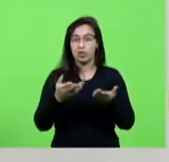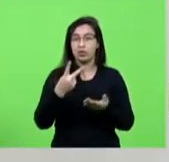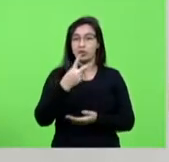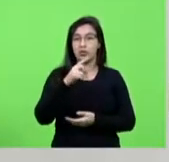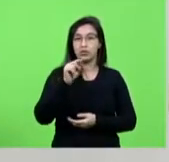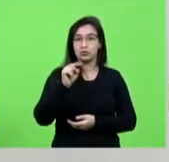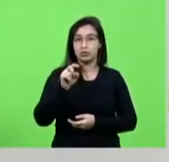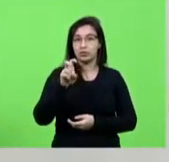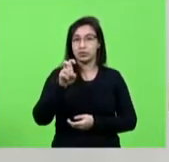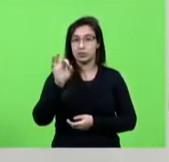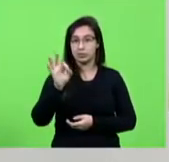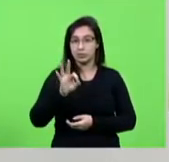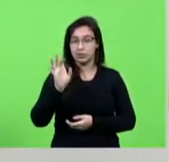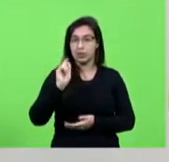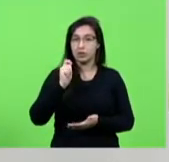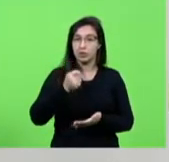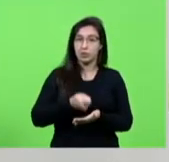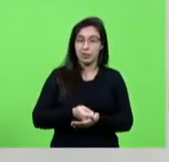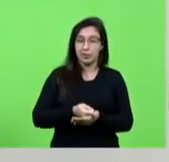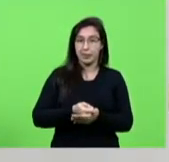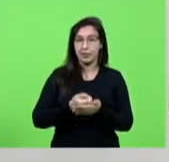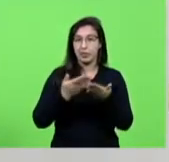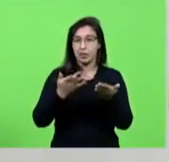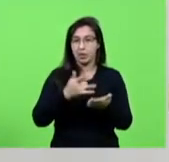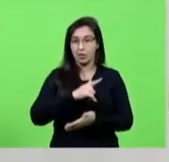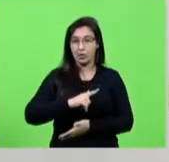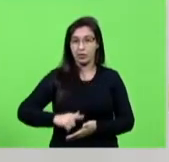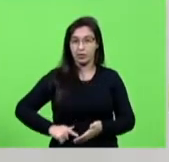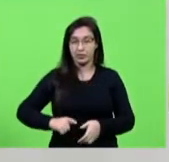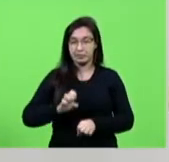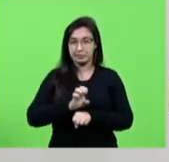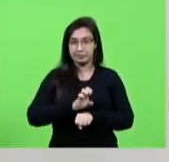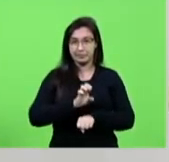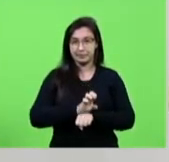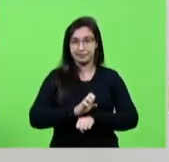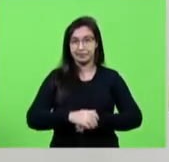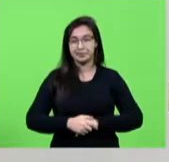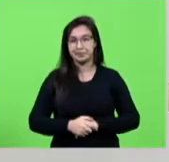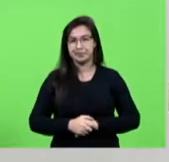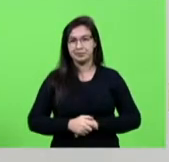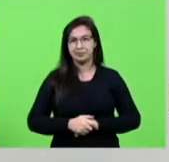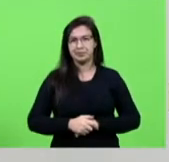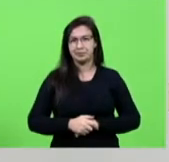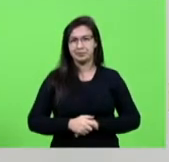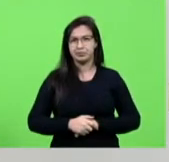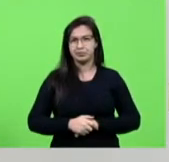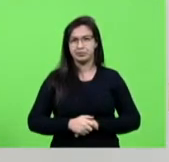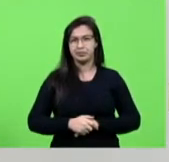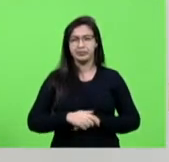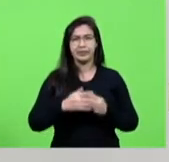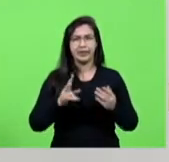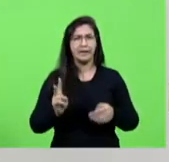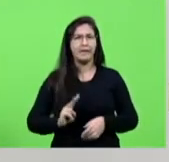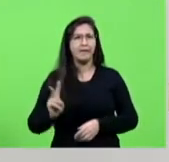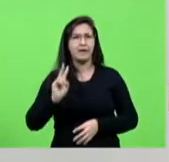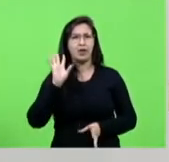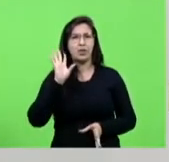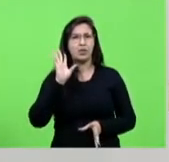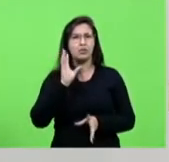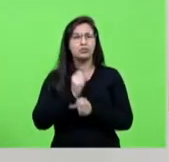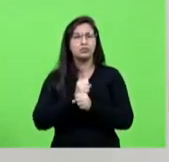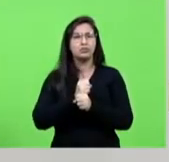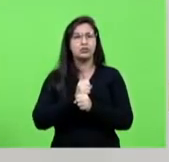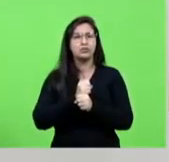2,5, que é pago ali pelo governo do Estado. Transformando isso em valores, no